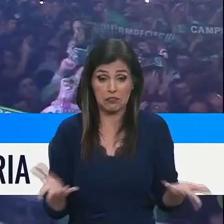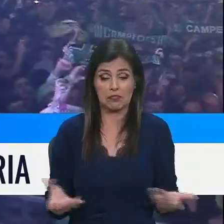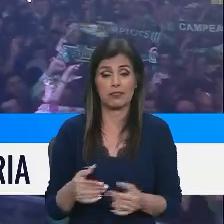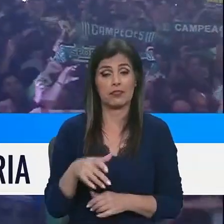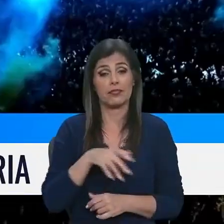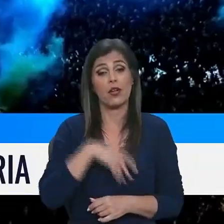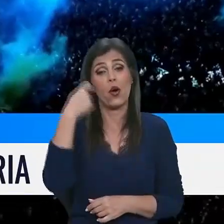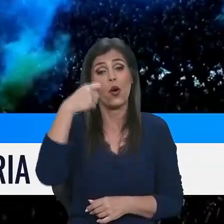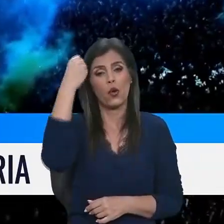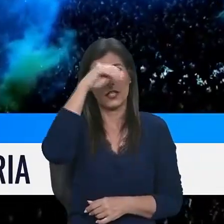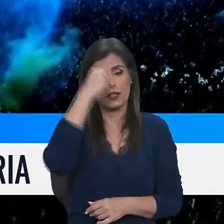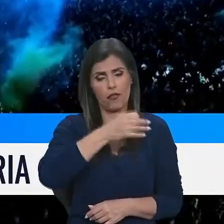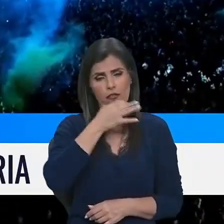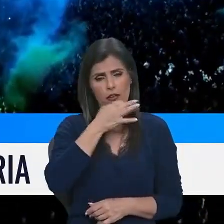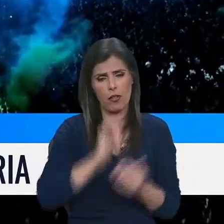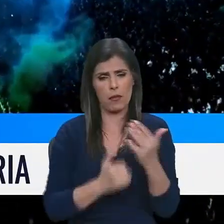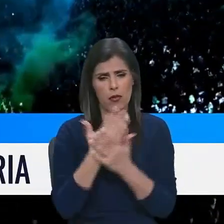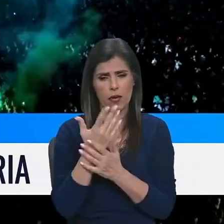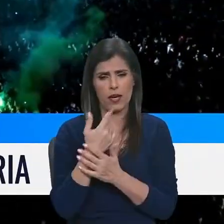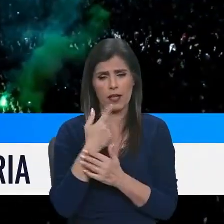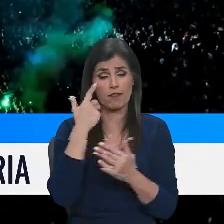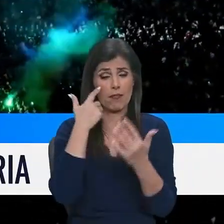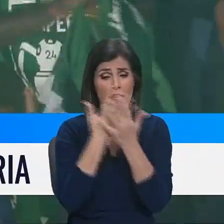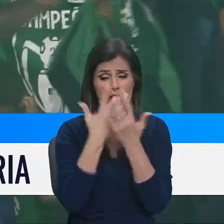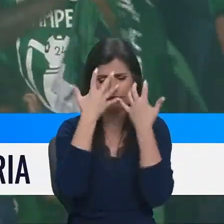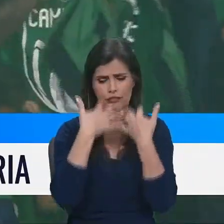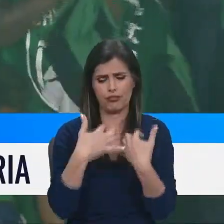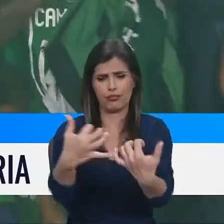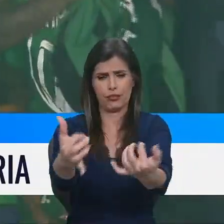da palavra já de madrugada e enfrentou a multidão.